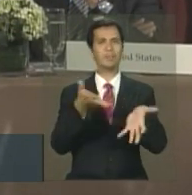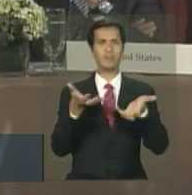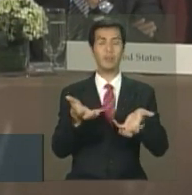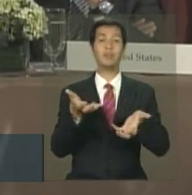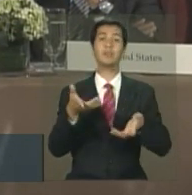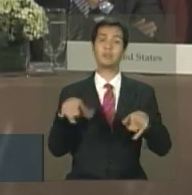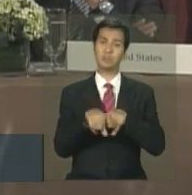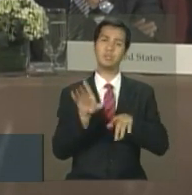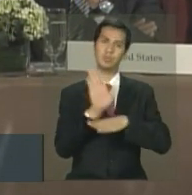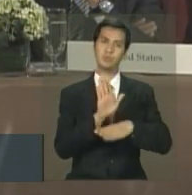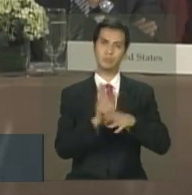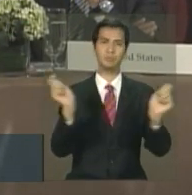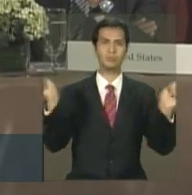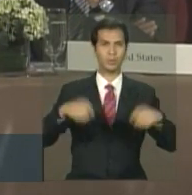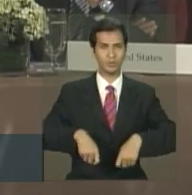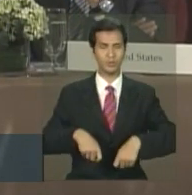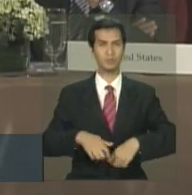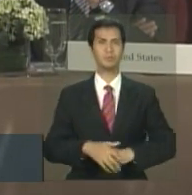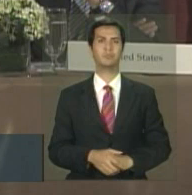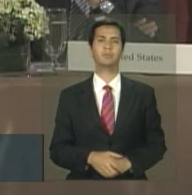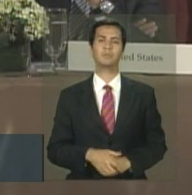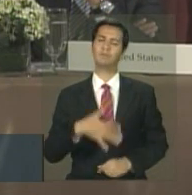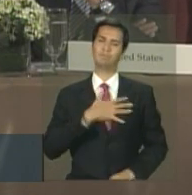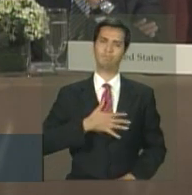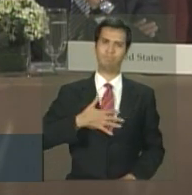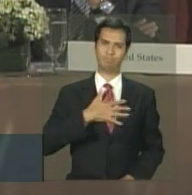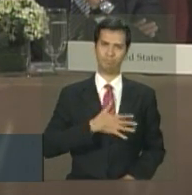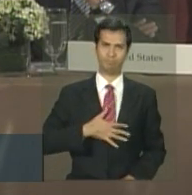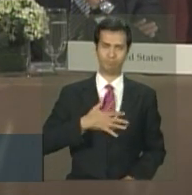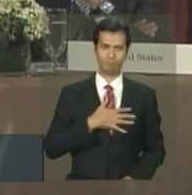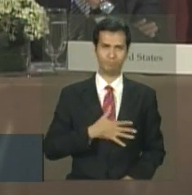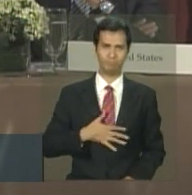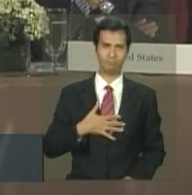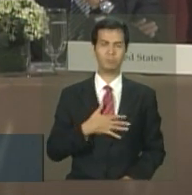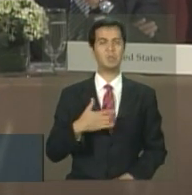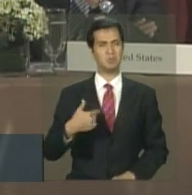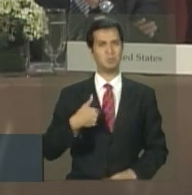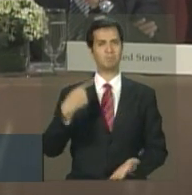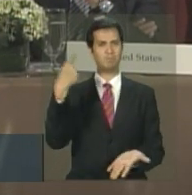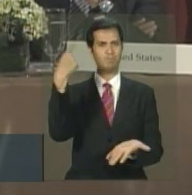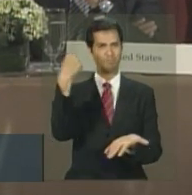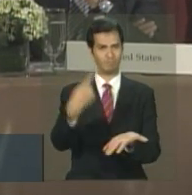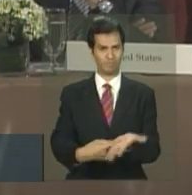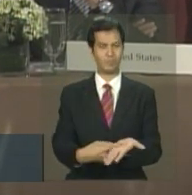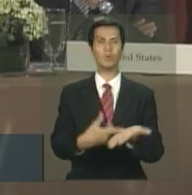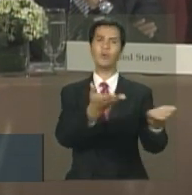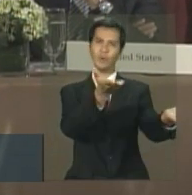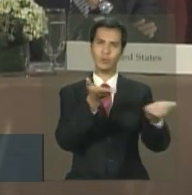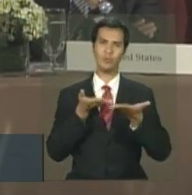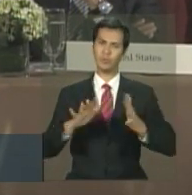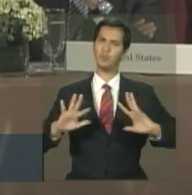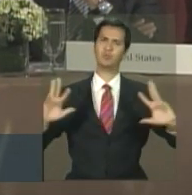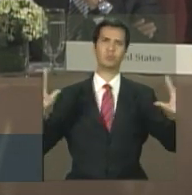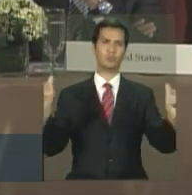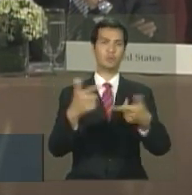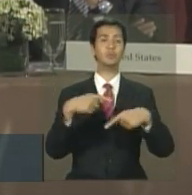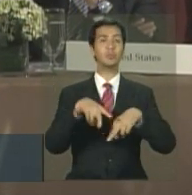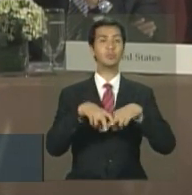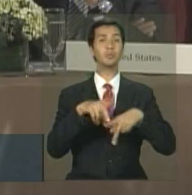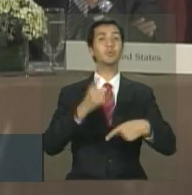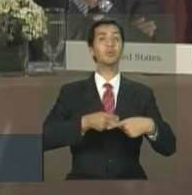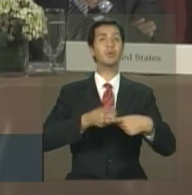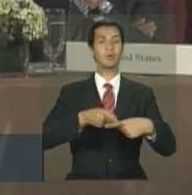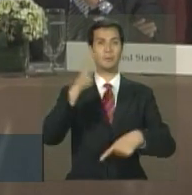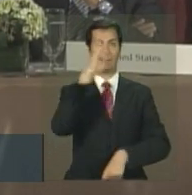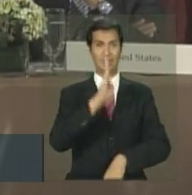como contribuir. Com muita satisfação, confirmo e convido a todos, porque o Brasil será